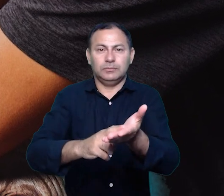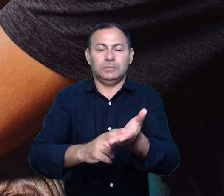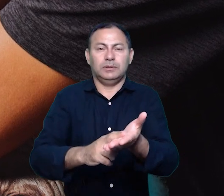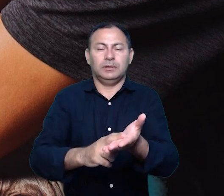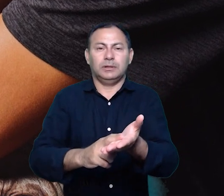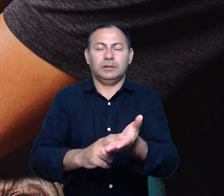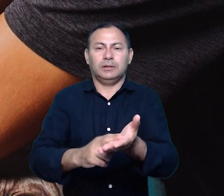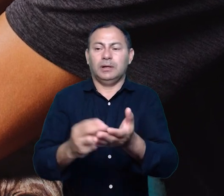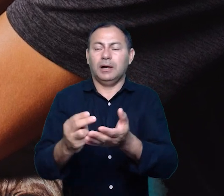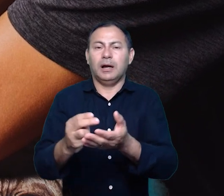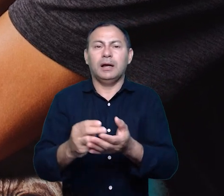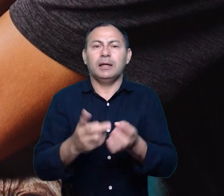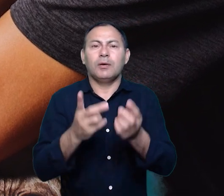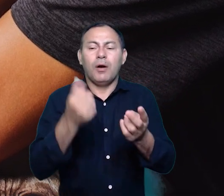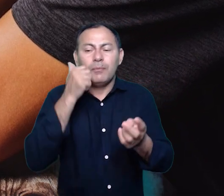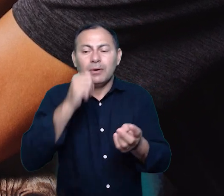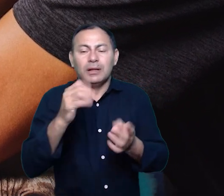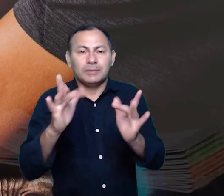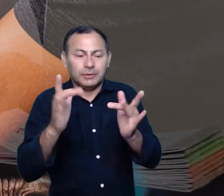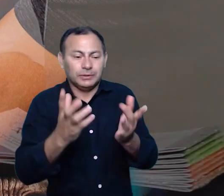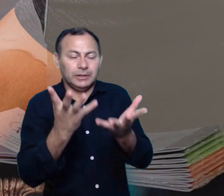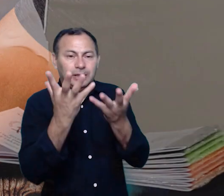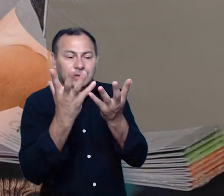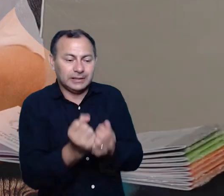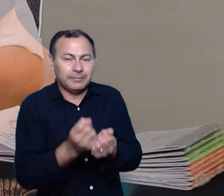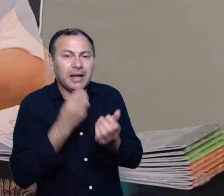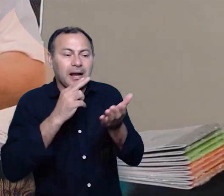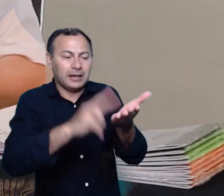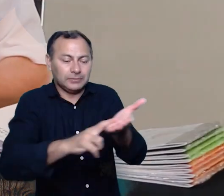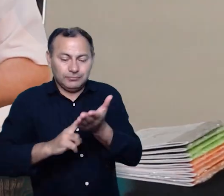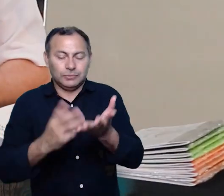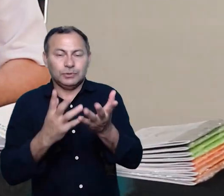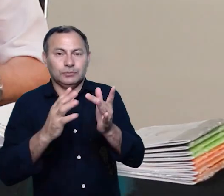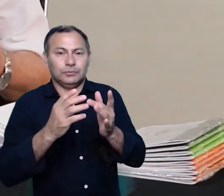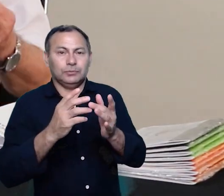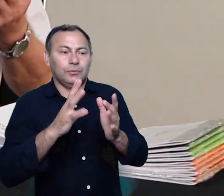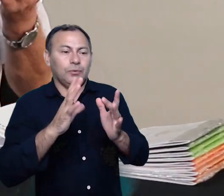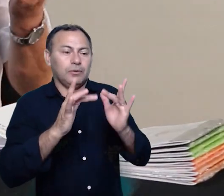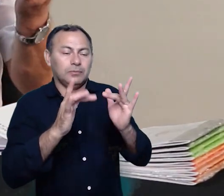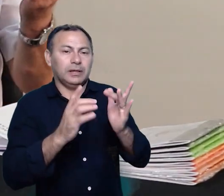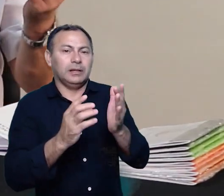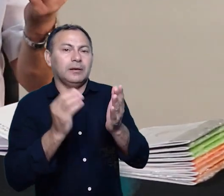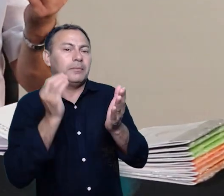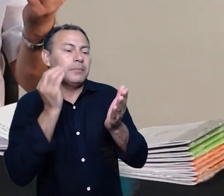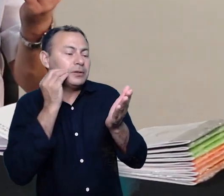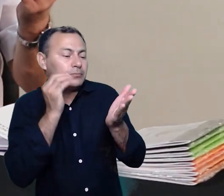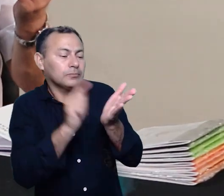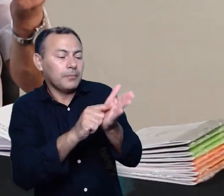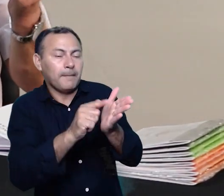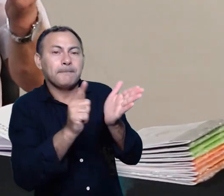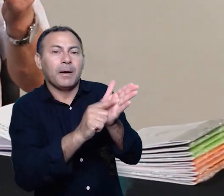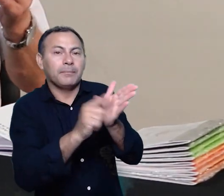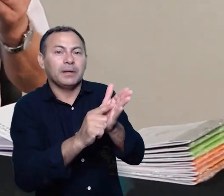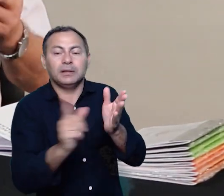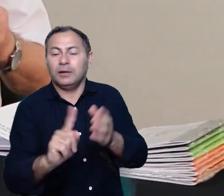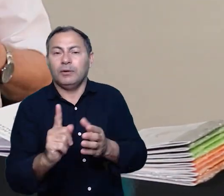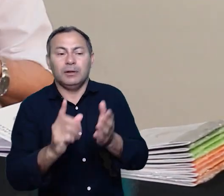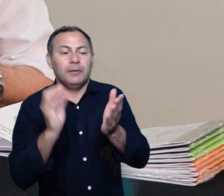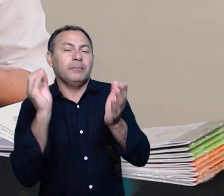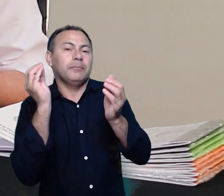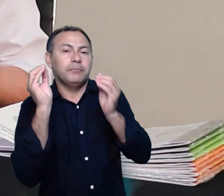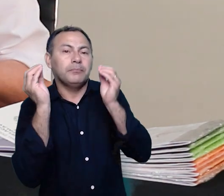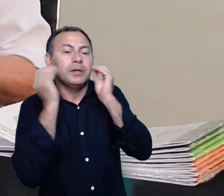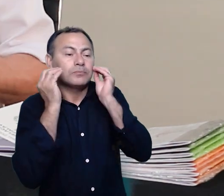carta que a jovem lê quando a recebe do seu amado. não beija um papel, beija